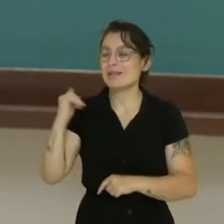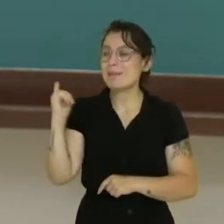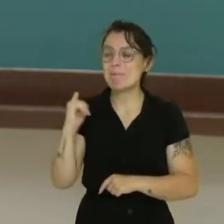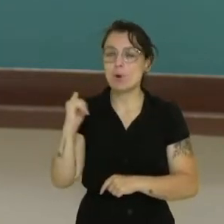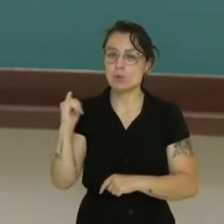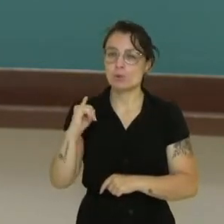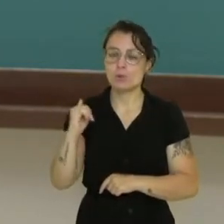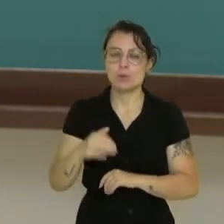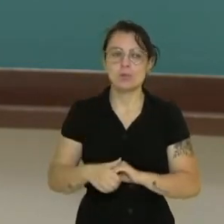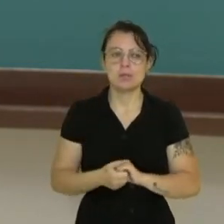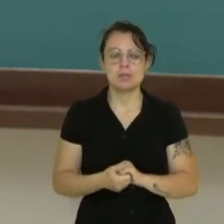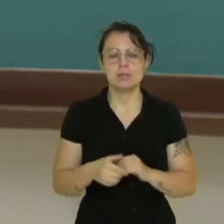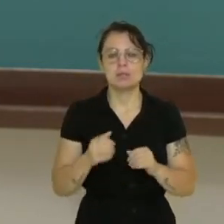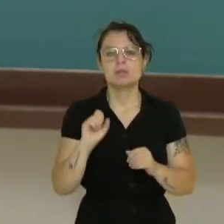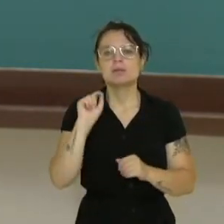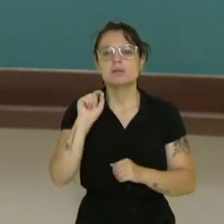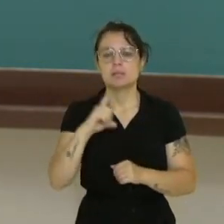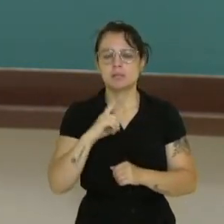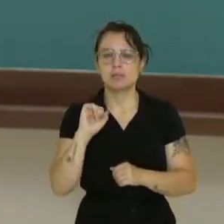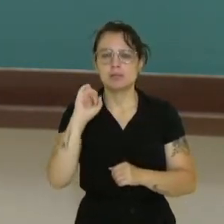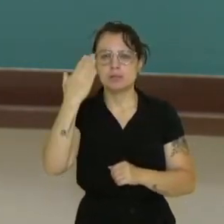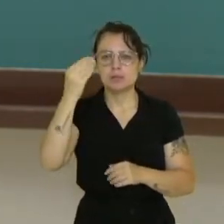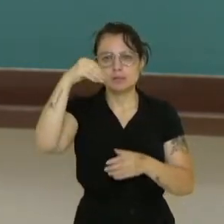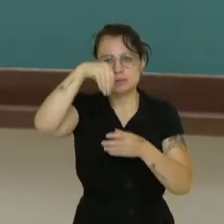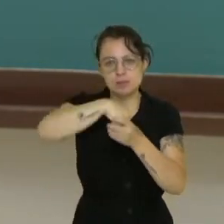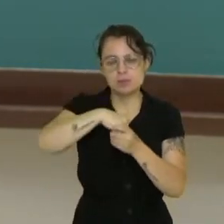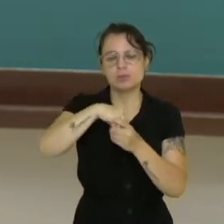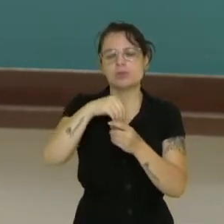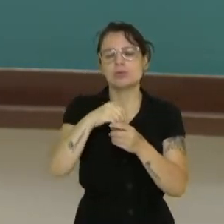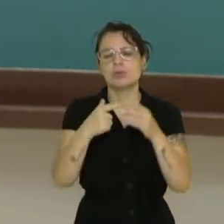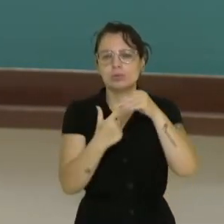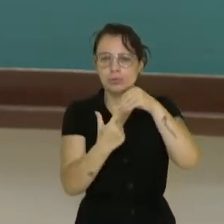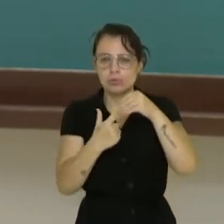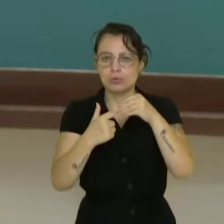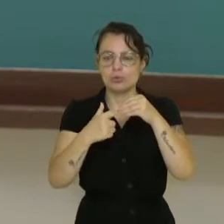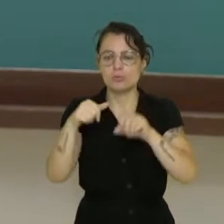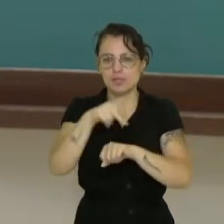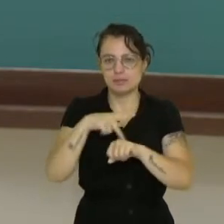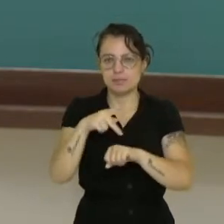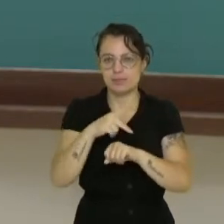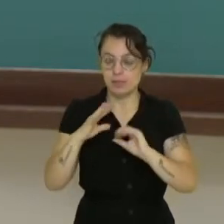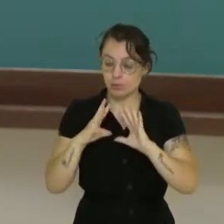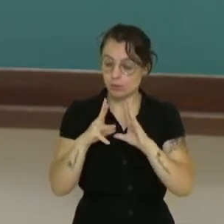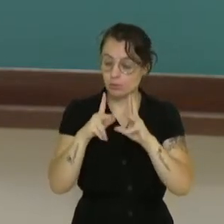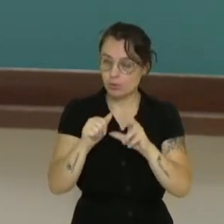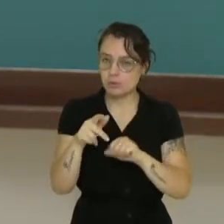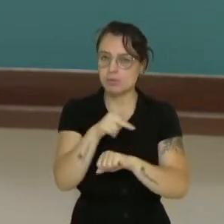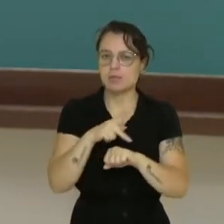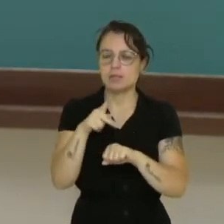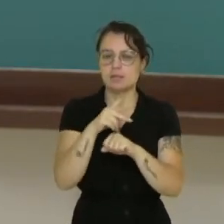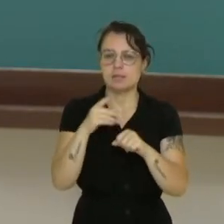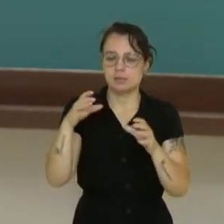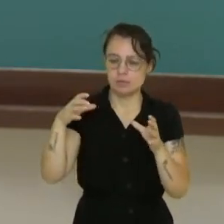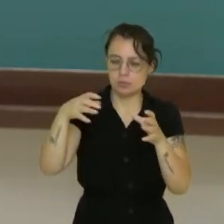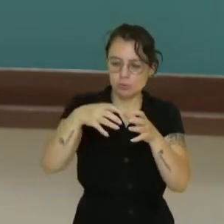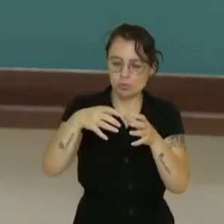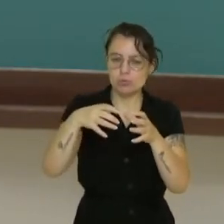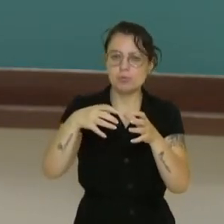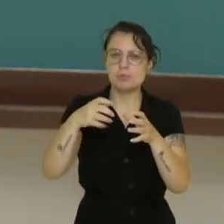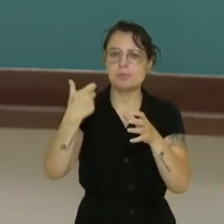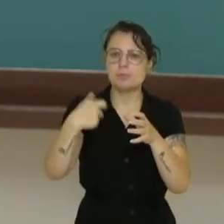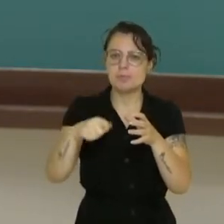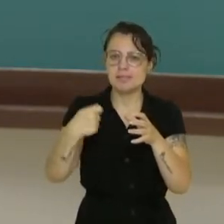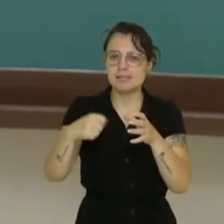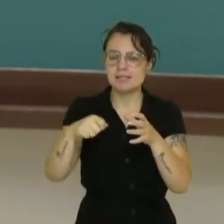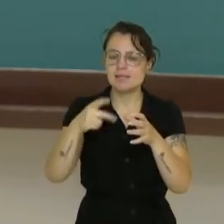impostos, que acontecem muitas vezes dentro de um único estado. Todos os países do bloco precisam falar a mesma